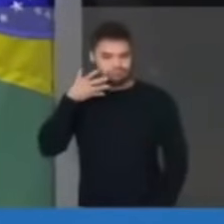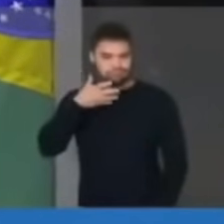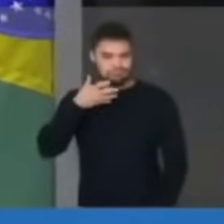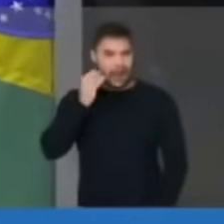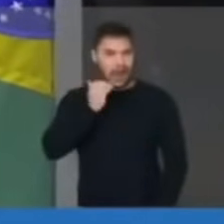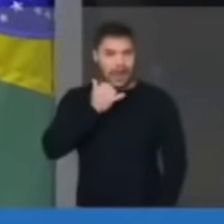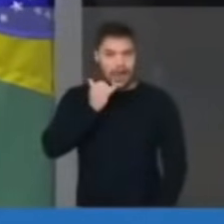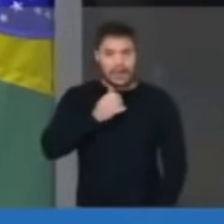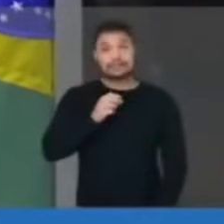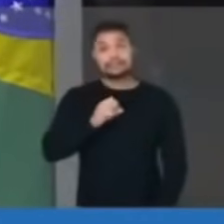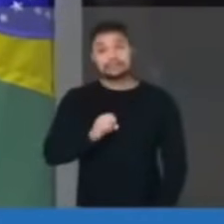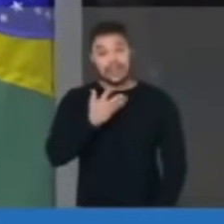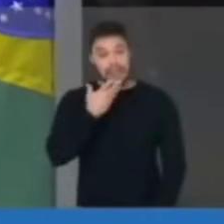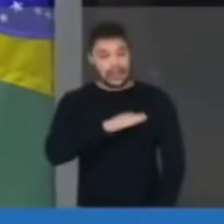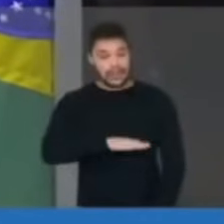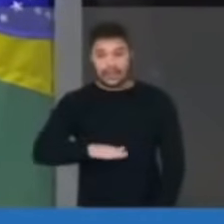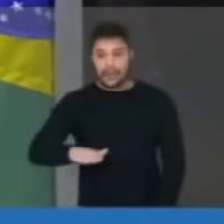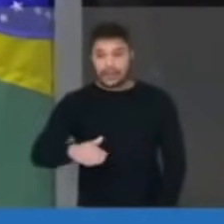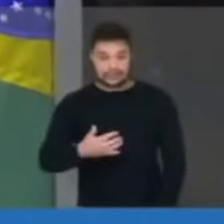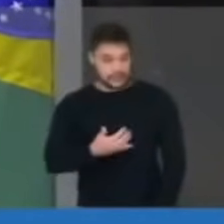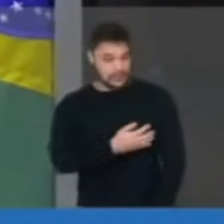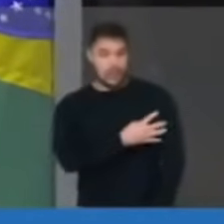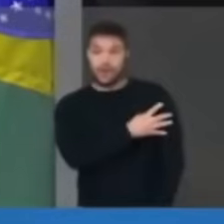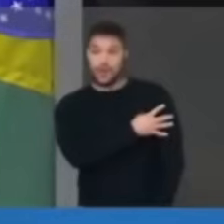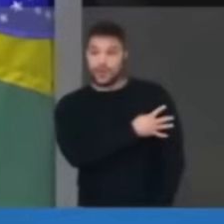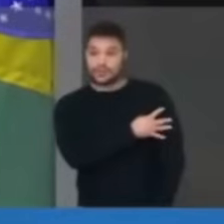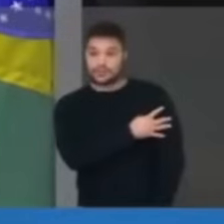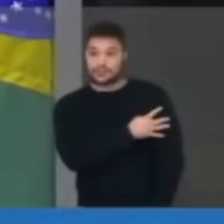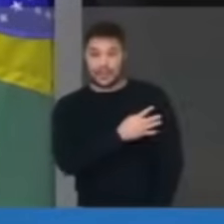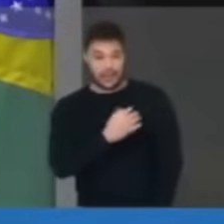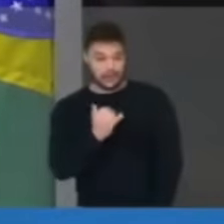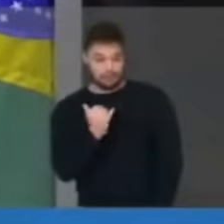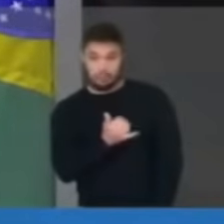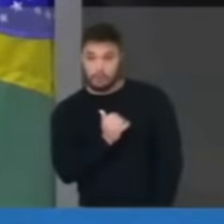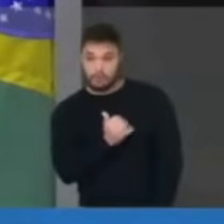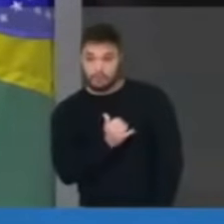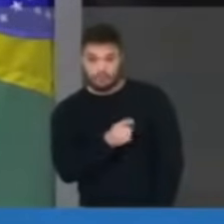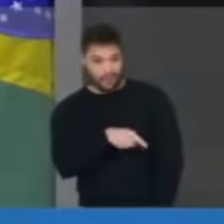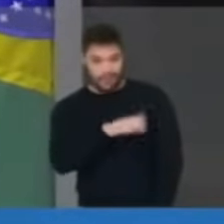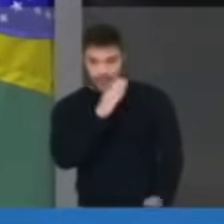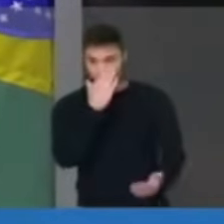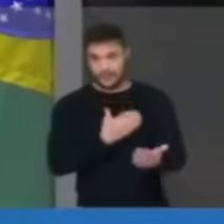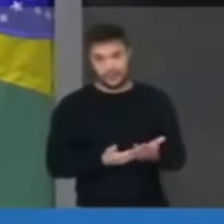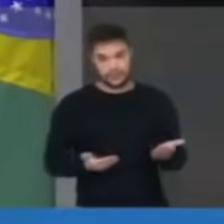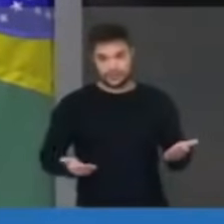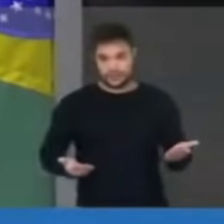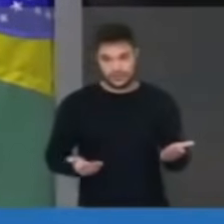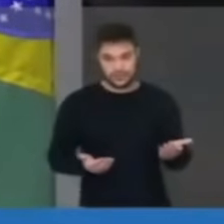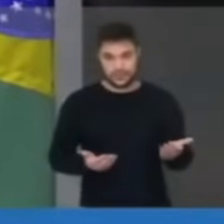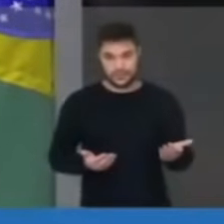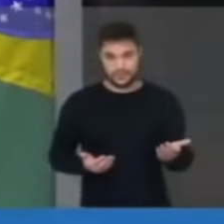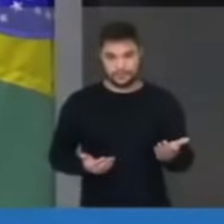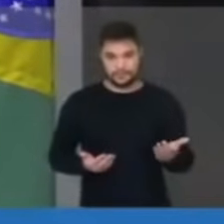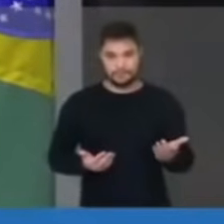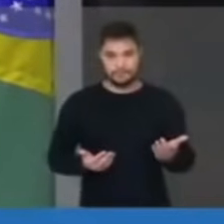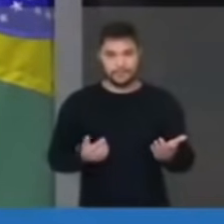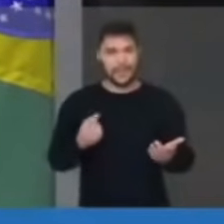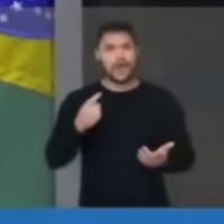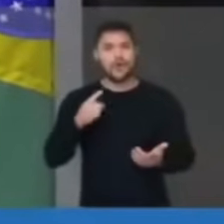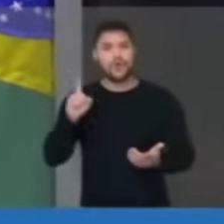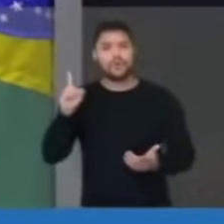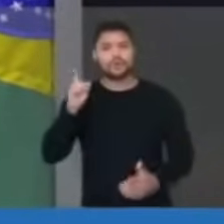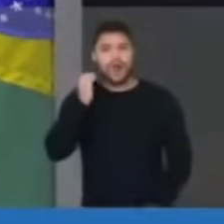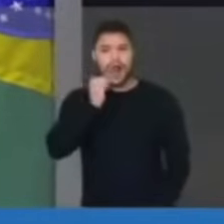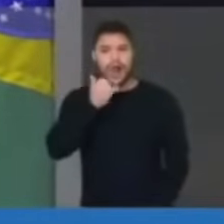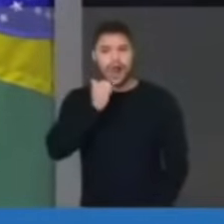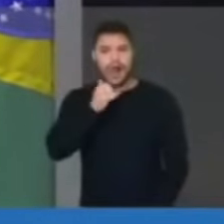uma criança da quarta série e tu contar, eu acho que ela não acredita. Qual que é a última narrativa de Lula